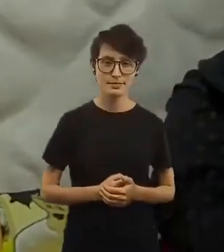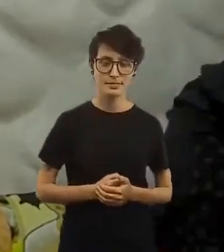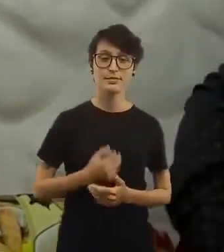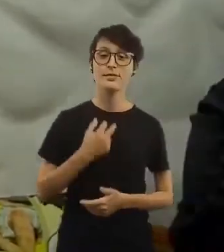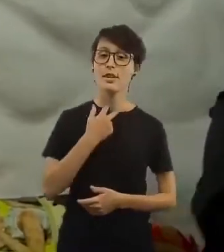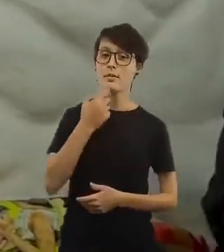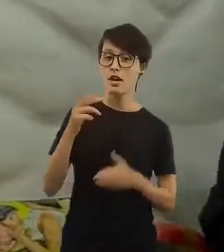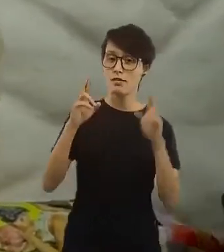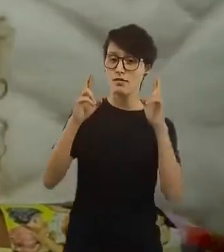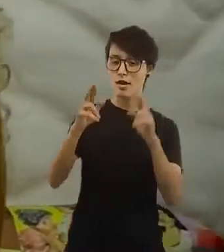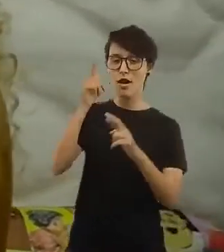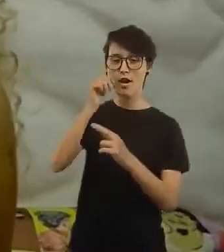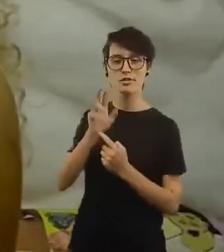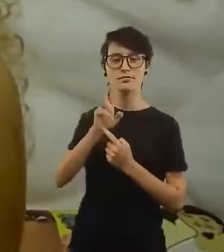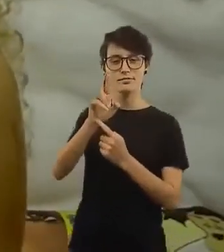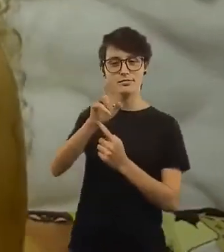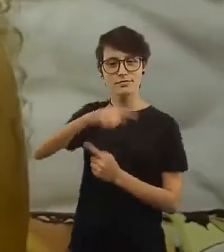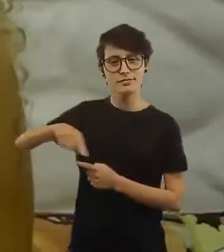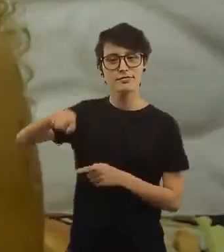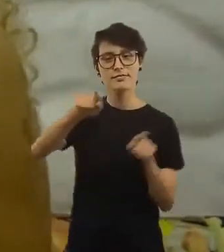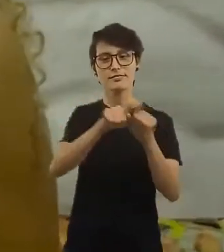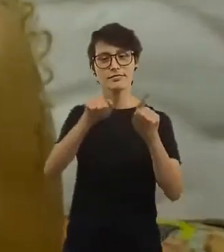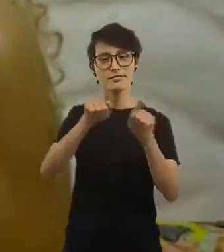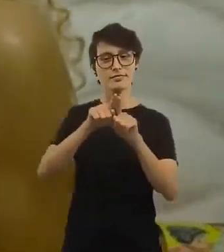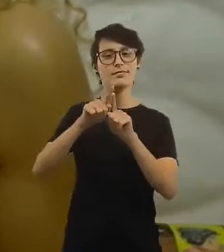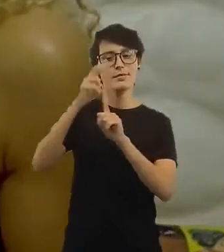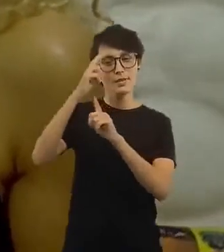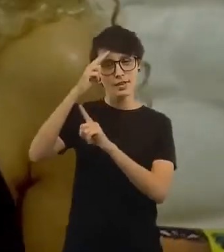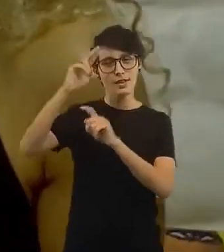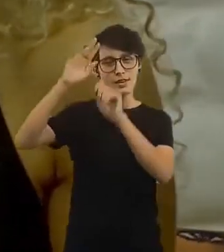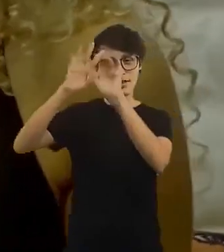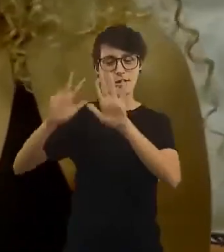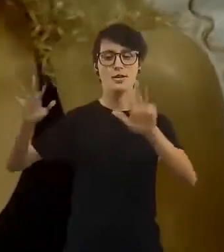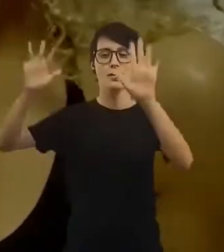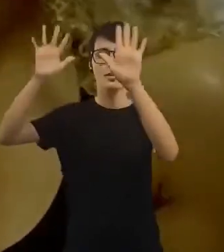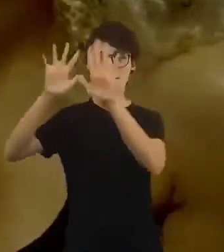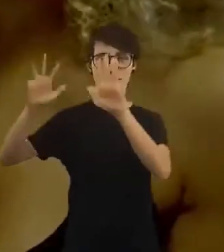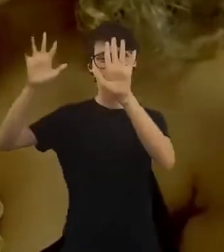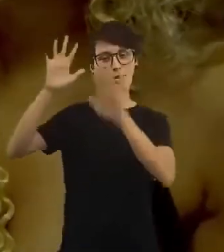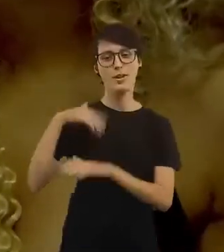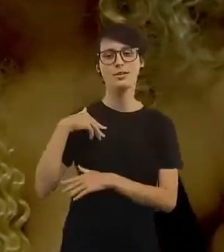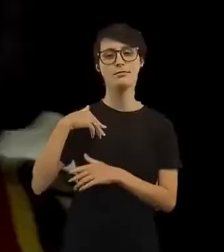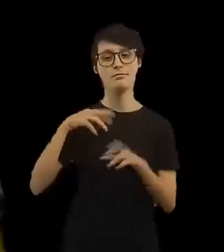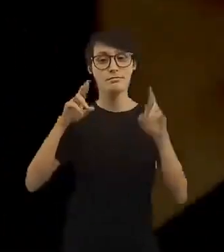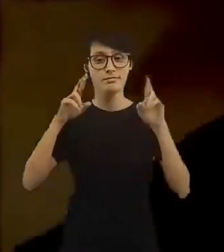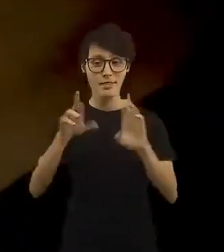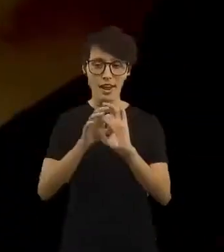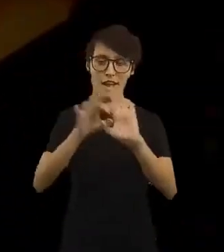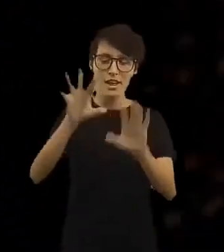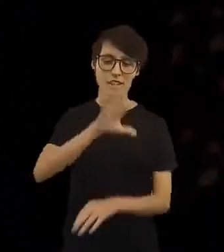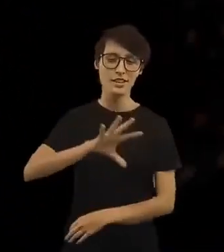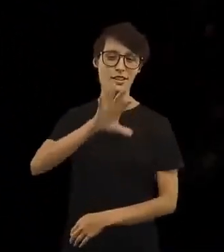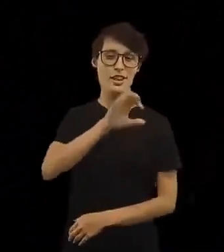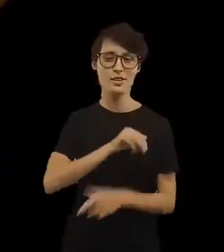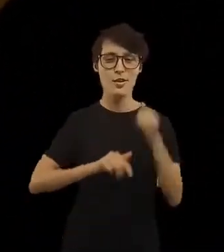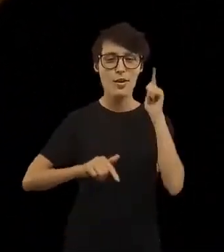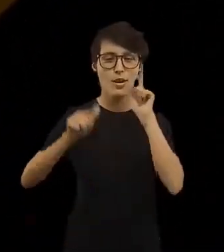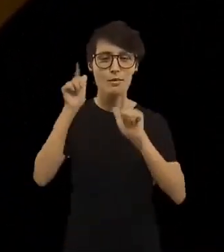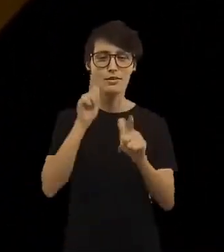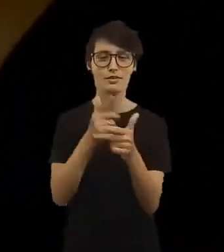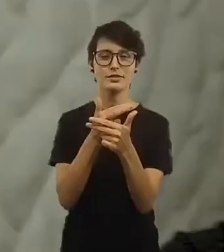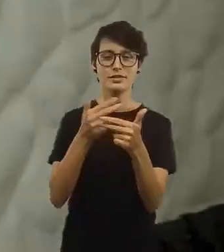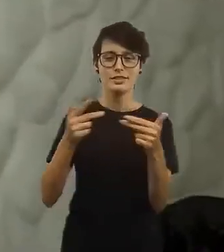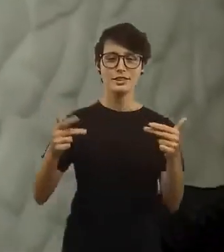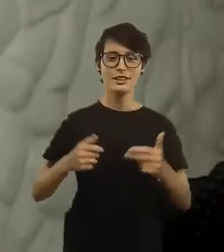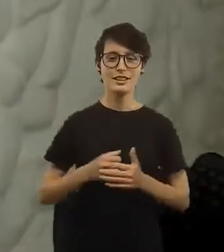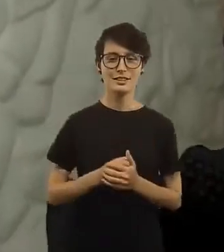seja luz, que ilumine seu ser. O seu sonho é luz. Deixa o amor